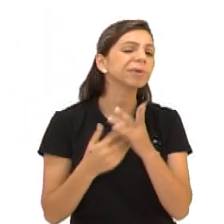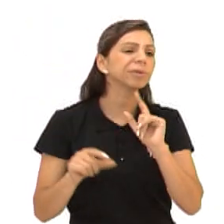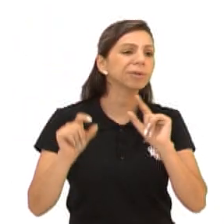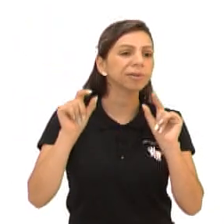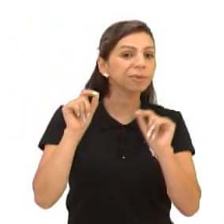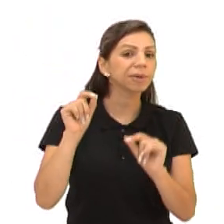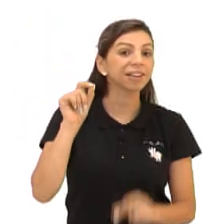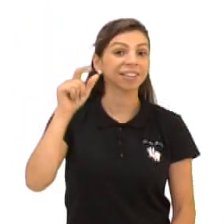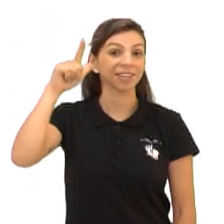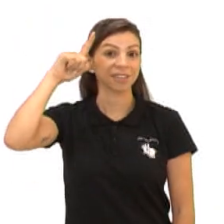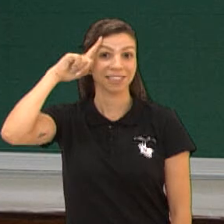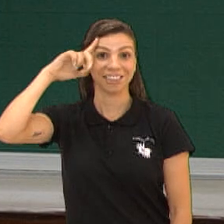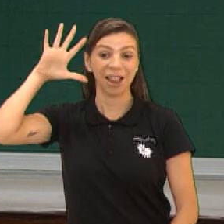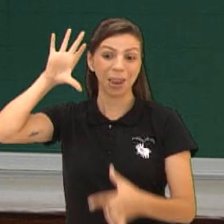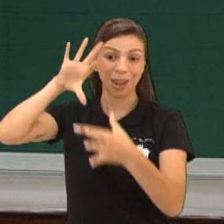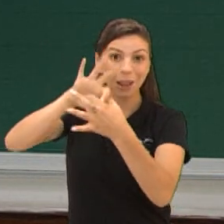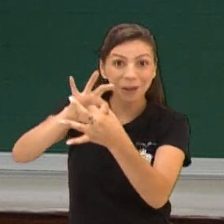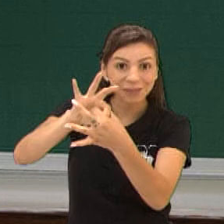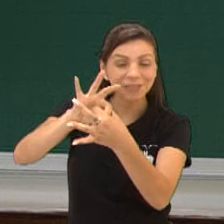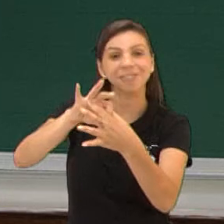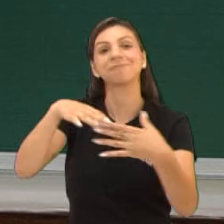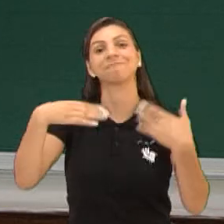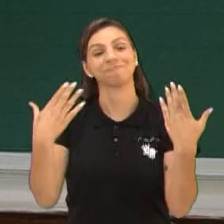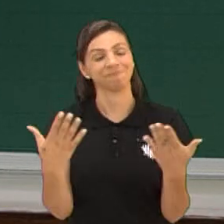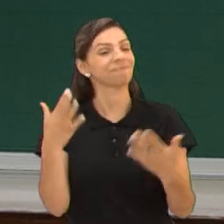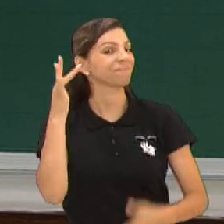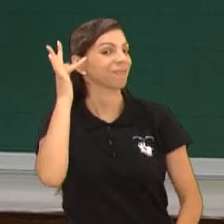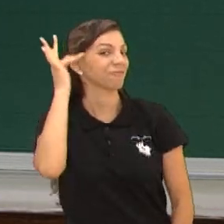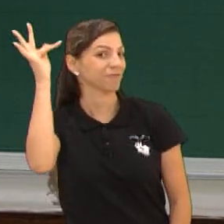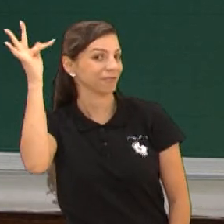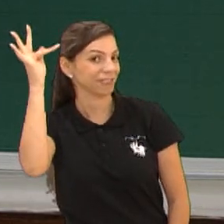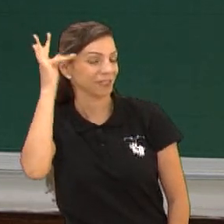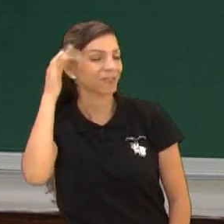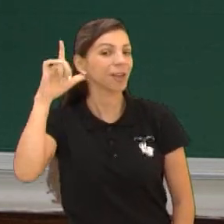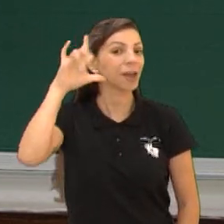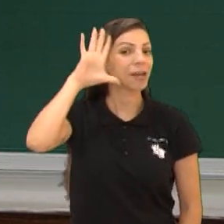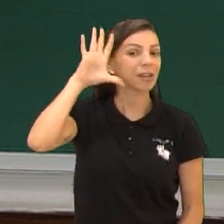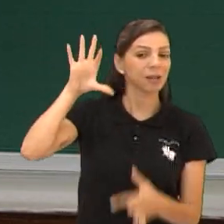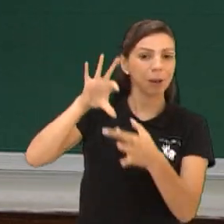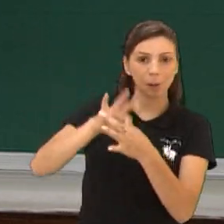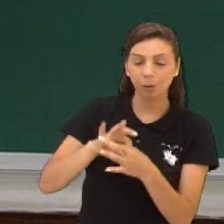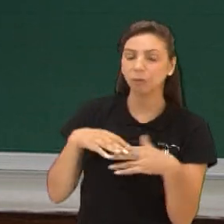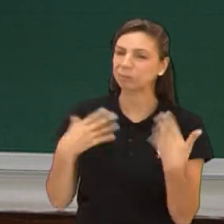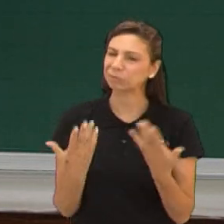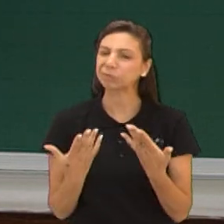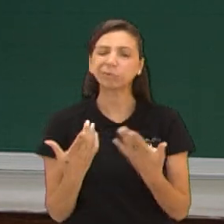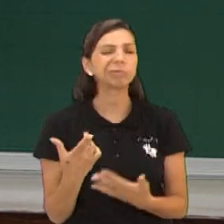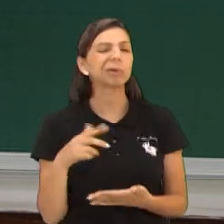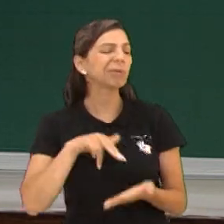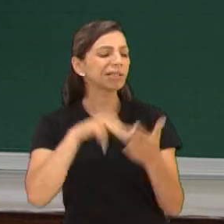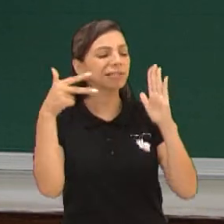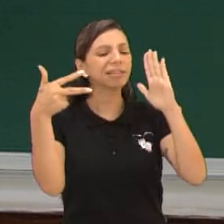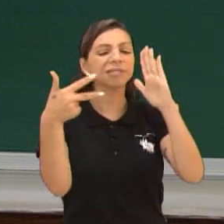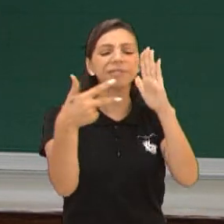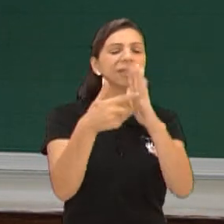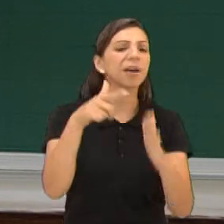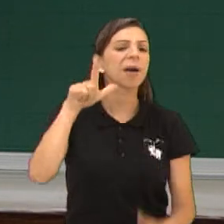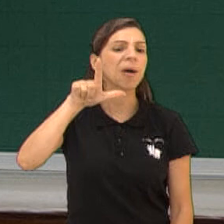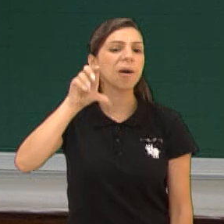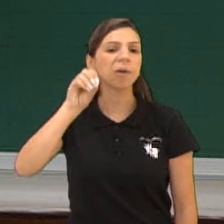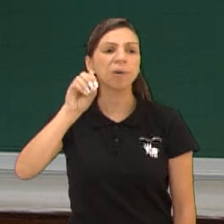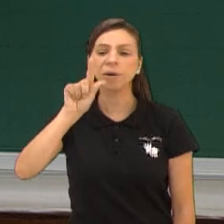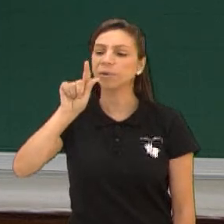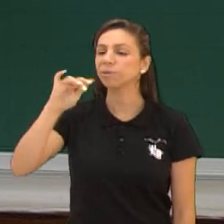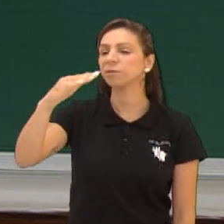pouquinho de lógica isso mesmo filosofia e lógica Bom Professor o que é a lógica nunca ouvi